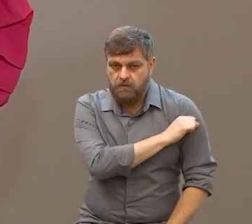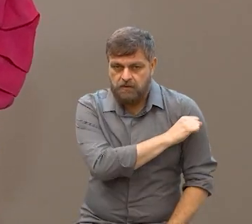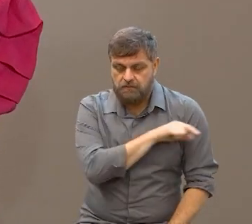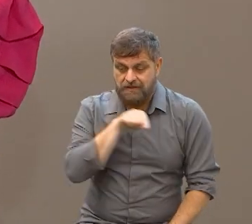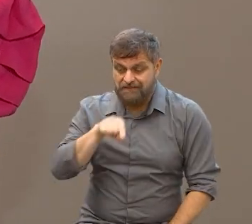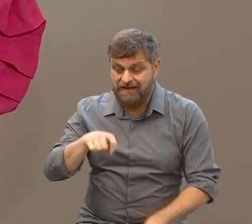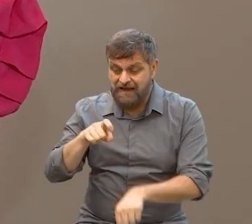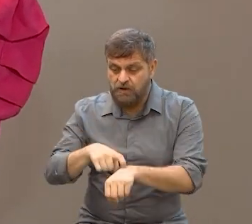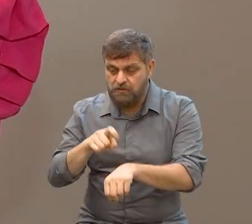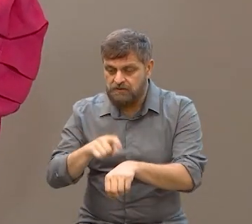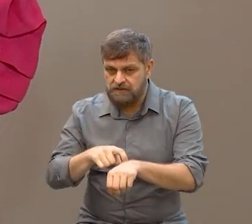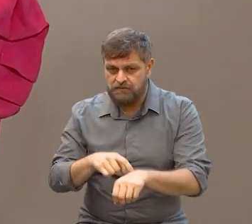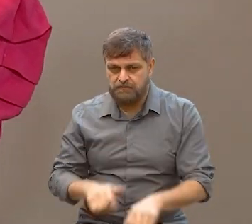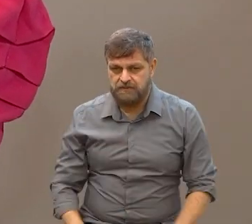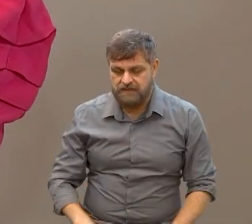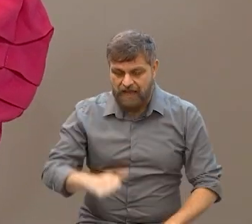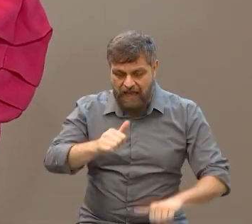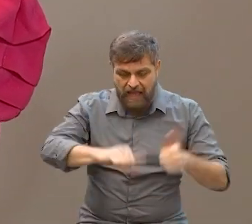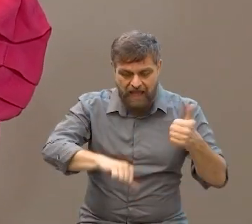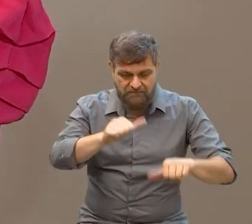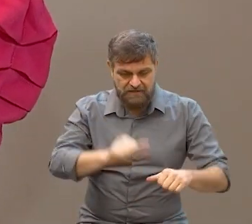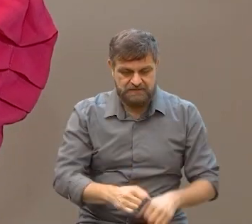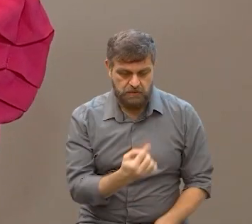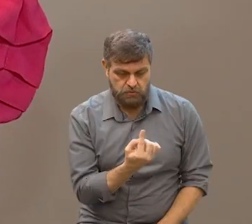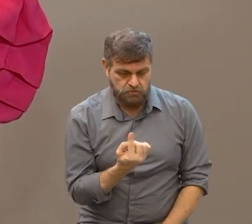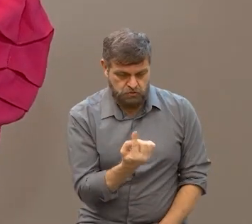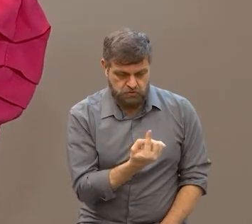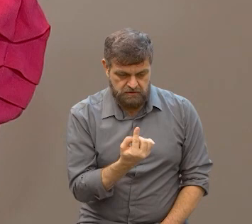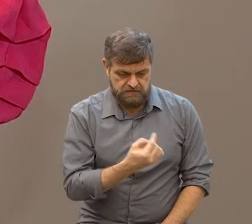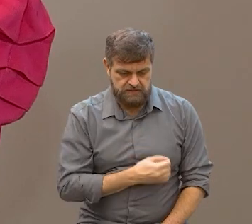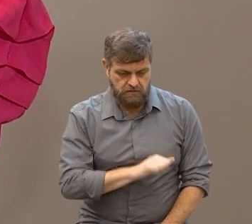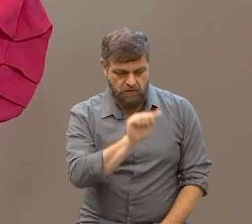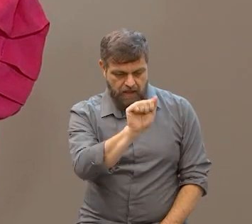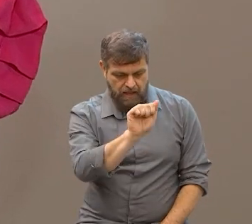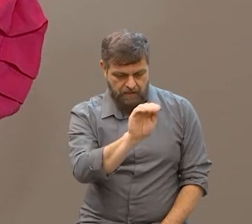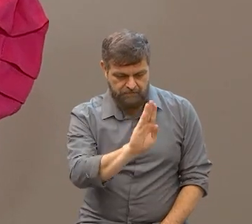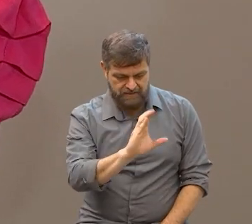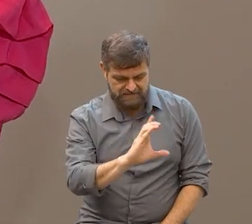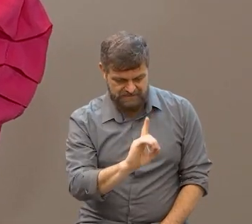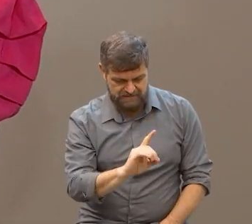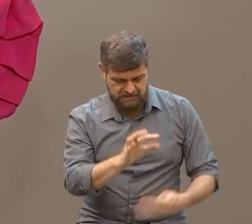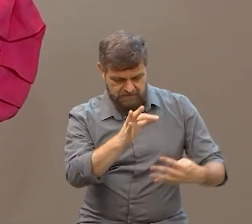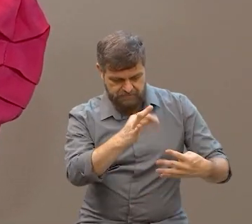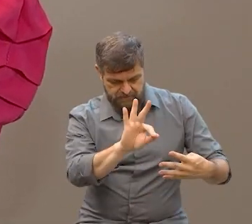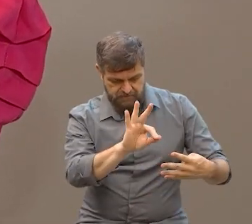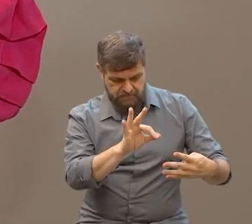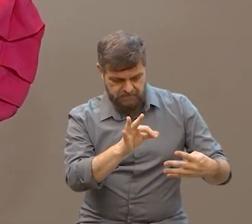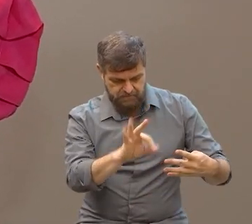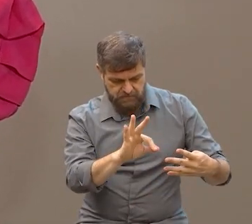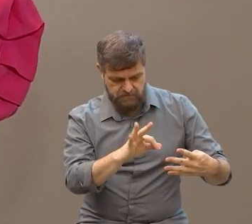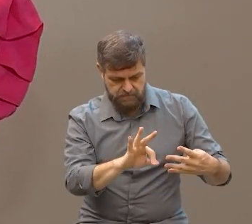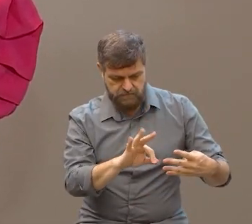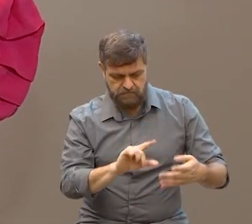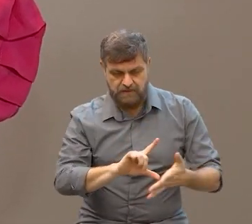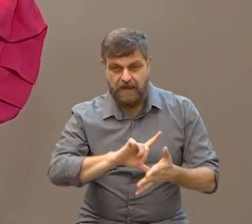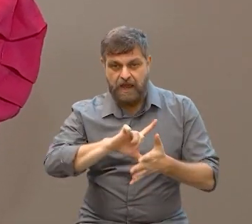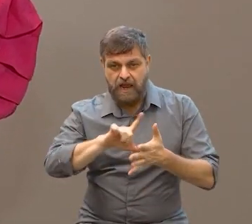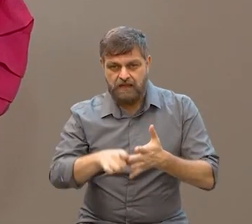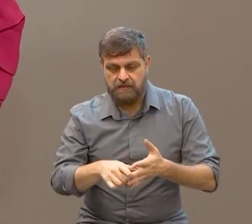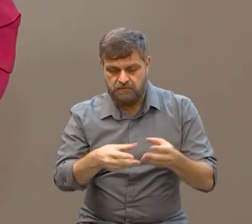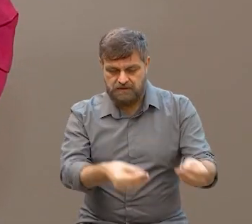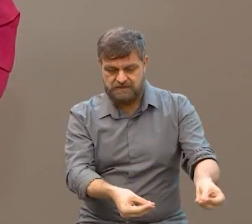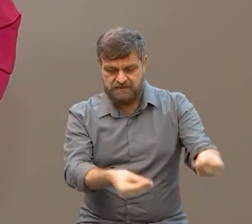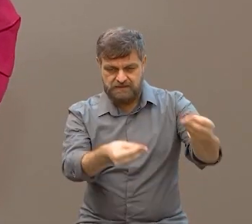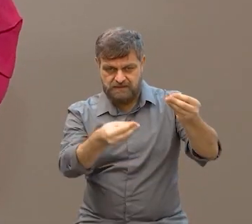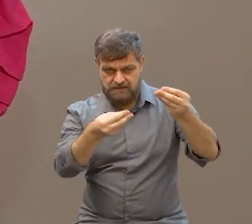um tempo para que eles façam a avaliação sozinhos, uma avaliação de múltipla escolha, e depois eles me